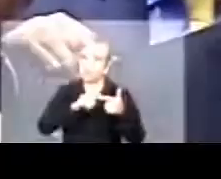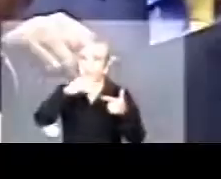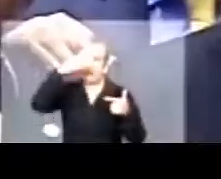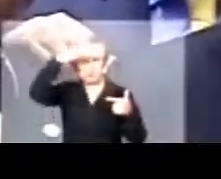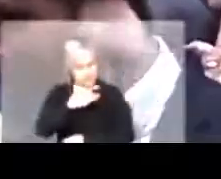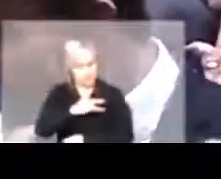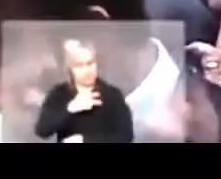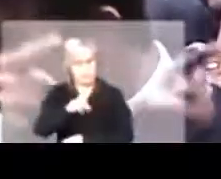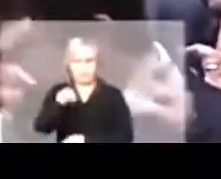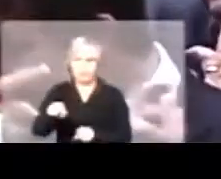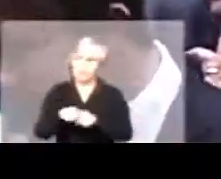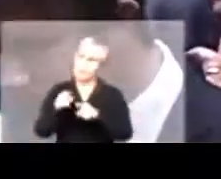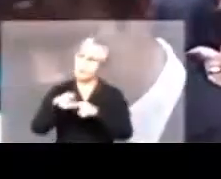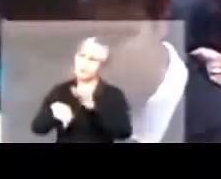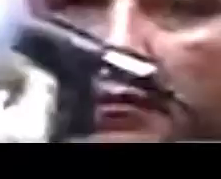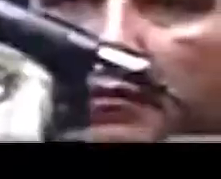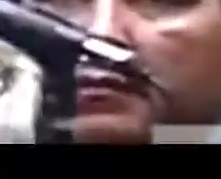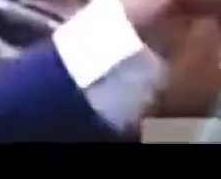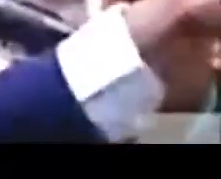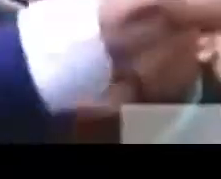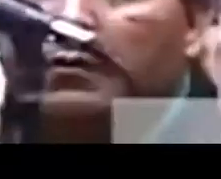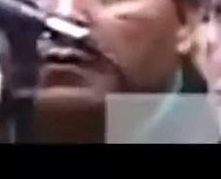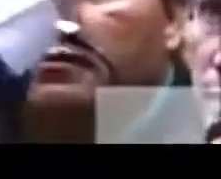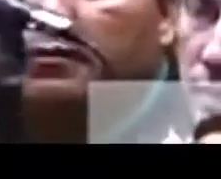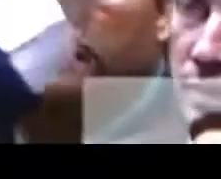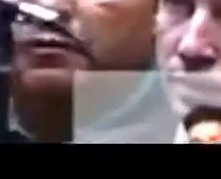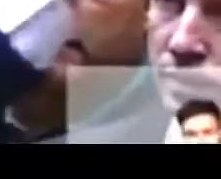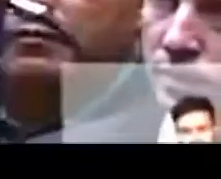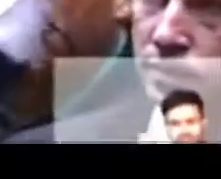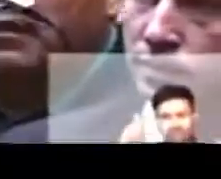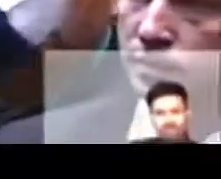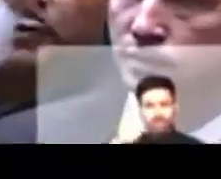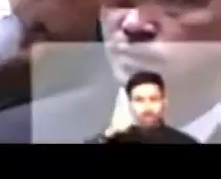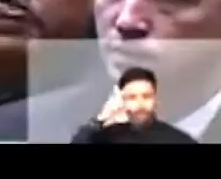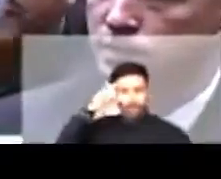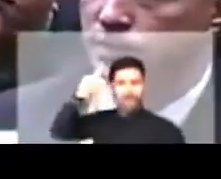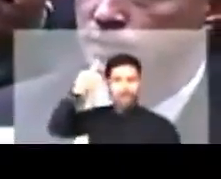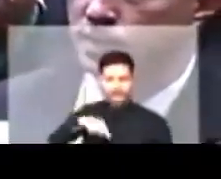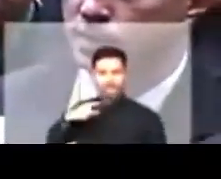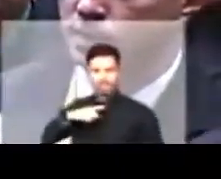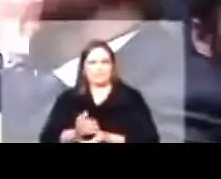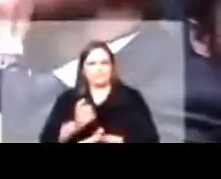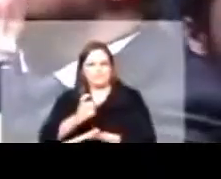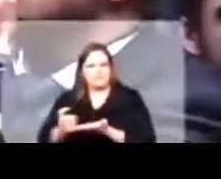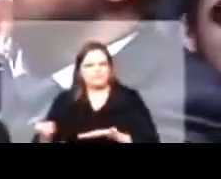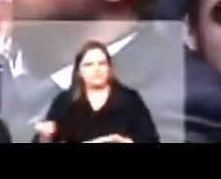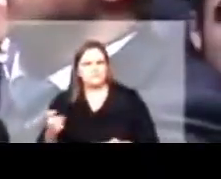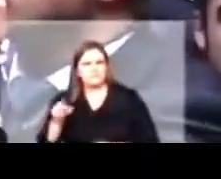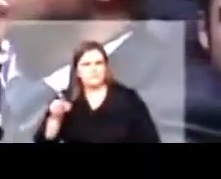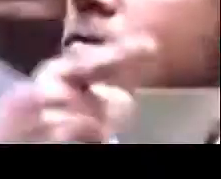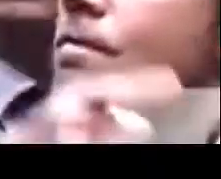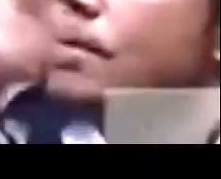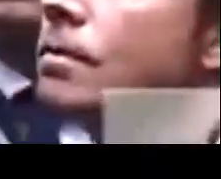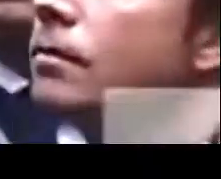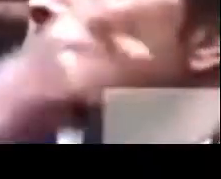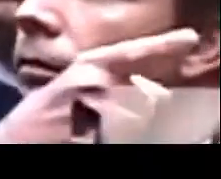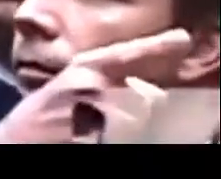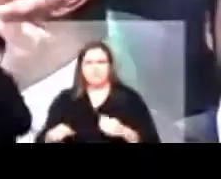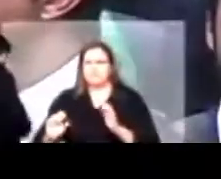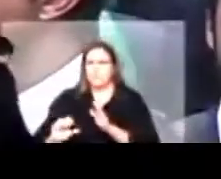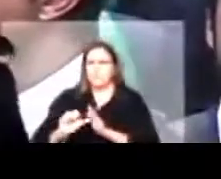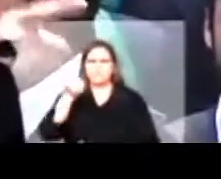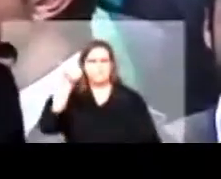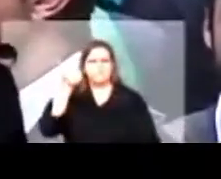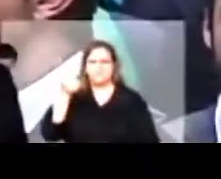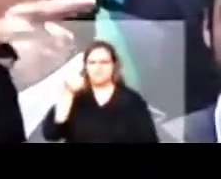Corrupto. Cunha. Chefe da corrupção. Por um réu de processo de corrupção no STF. Deveria ser o primeiro